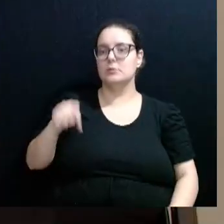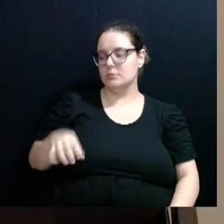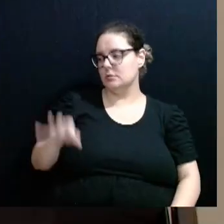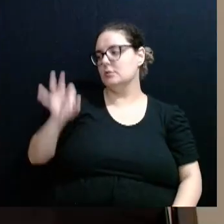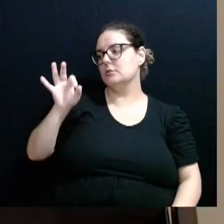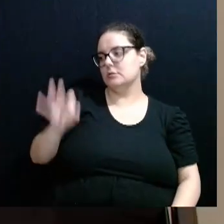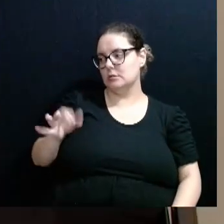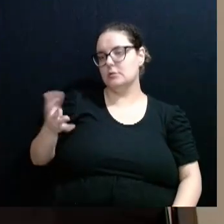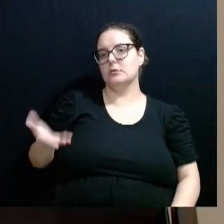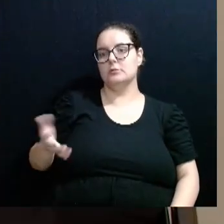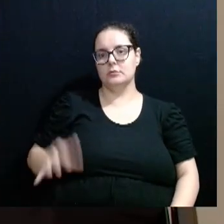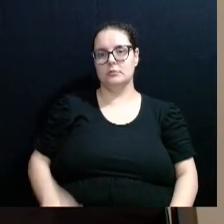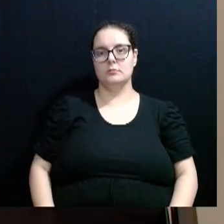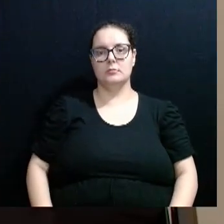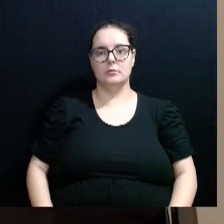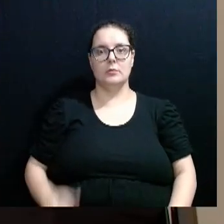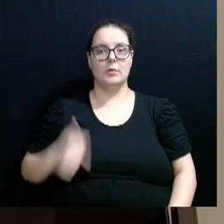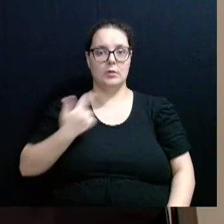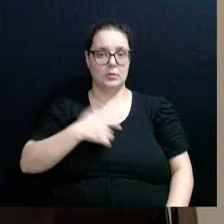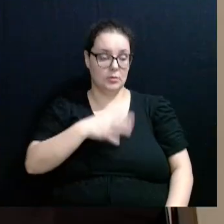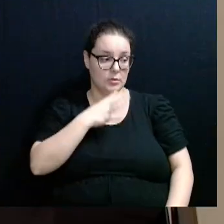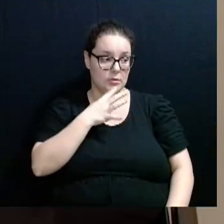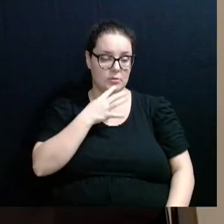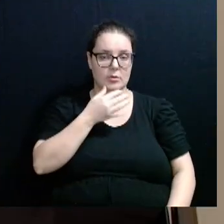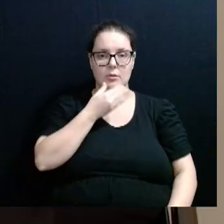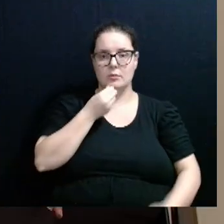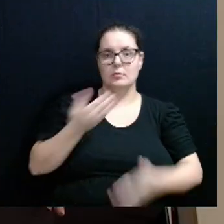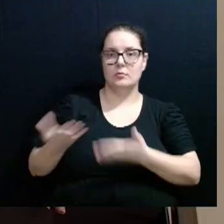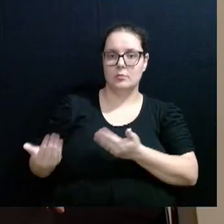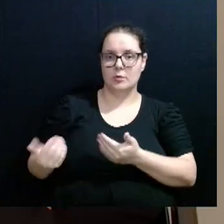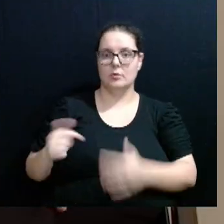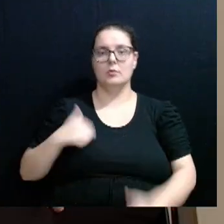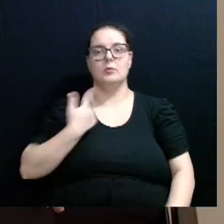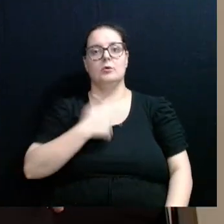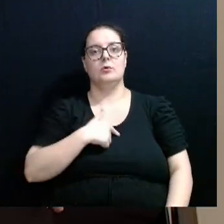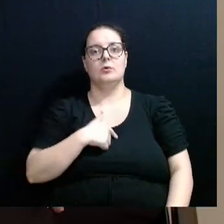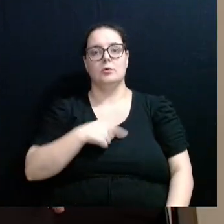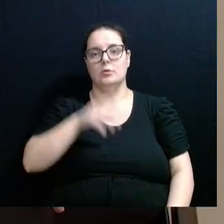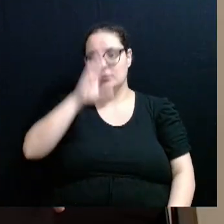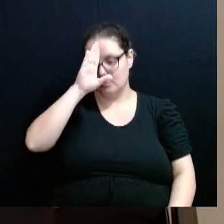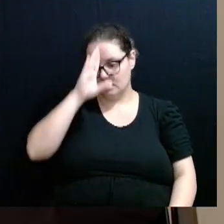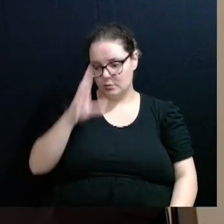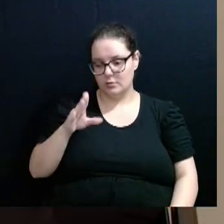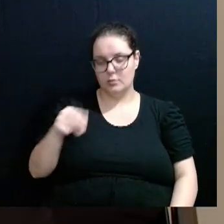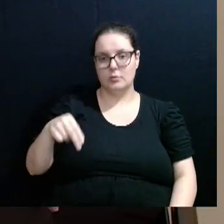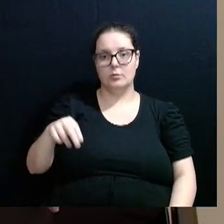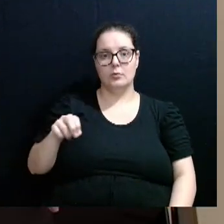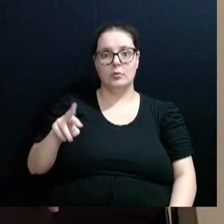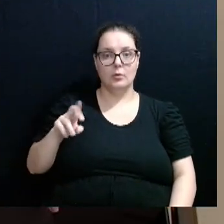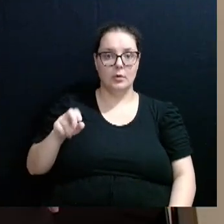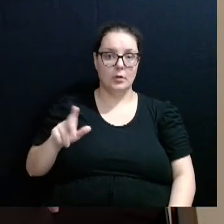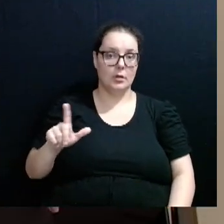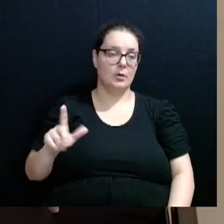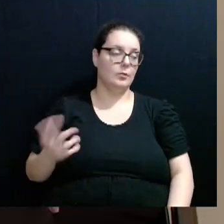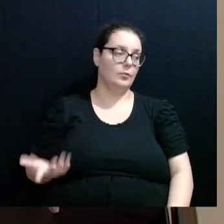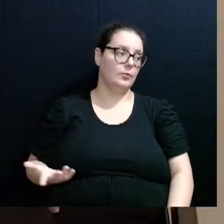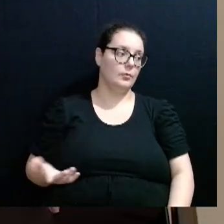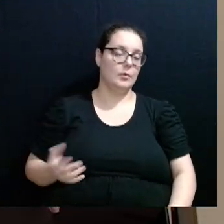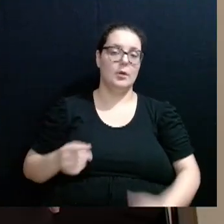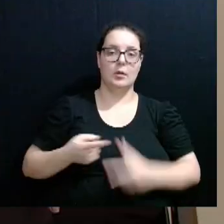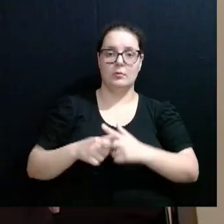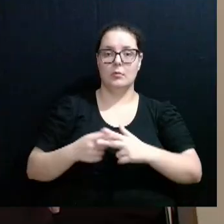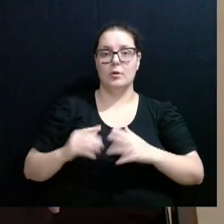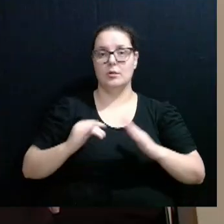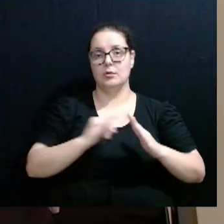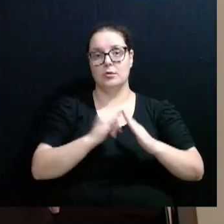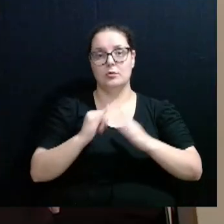já está conhecendo esses meninos. Porque o nosso principal know-how é restauração de móveis antigos, né? A gente Sim. faz parte